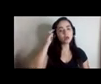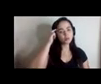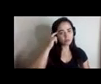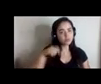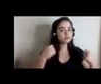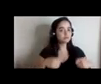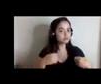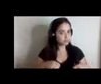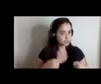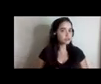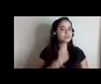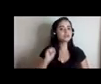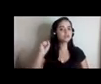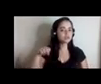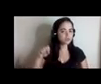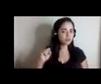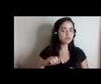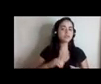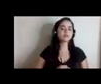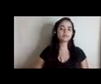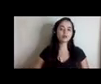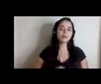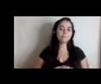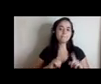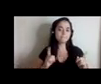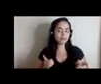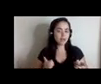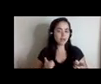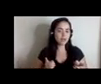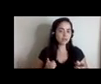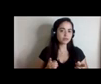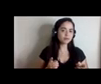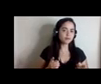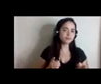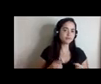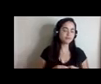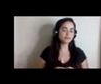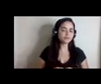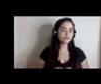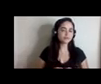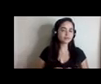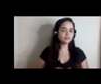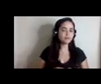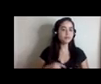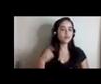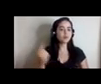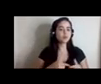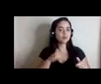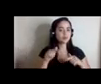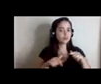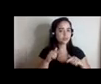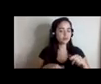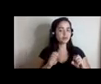sim. Mas será que nós estamos trabalhando a educação,